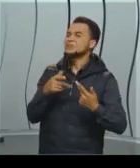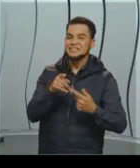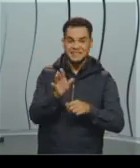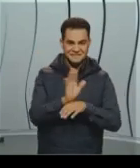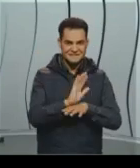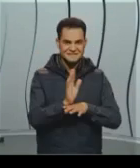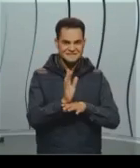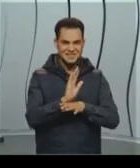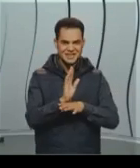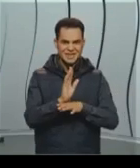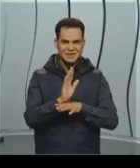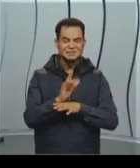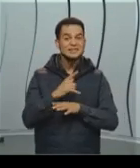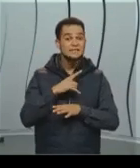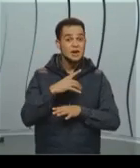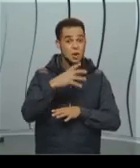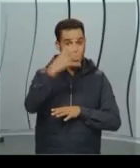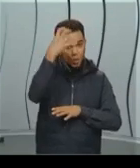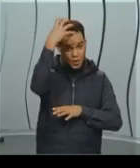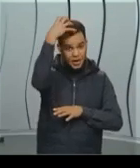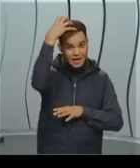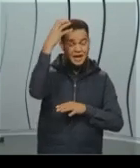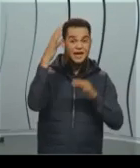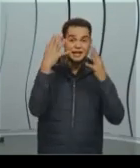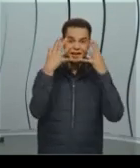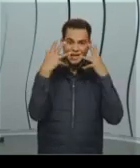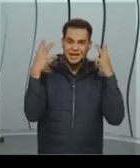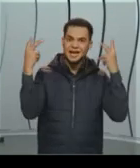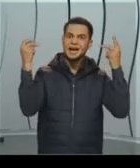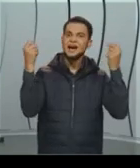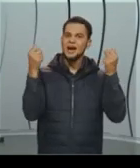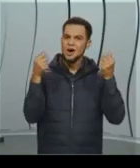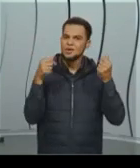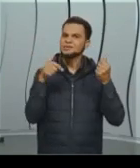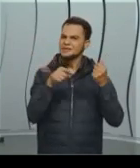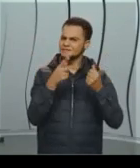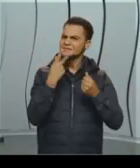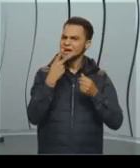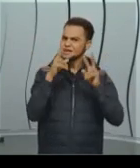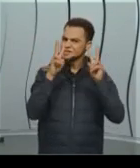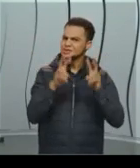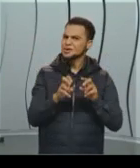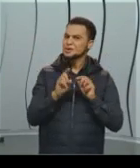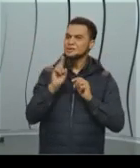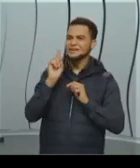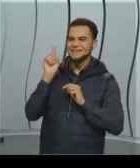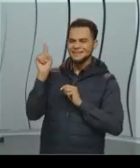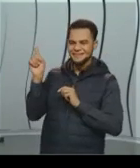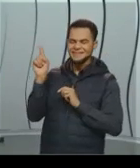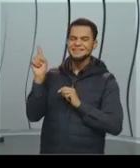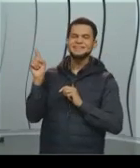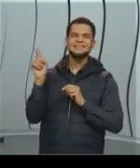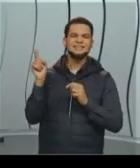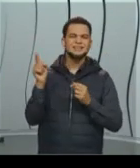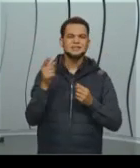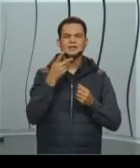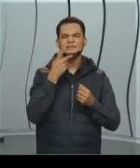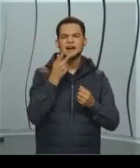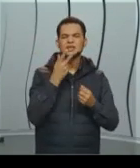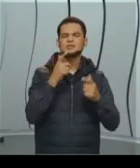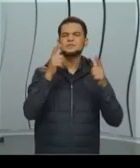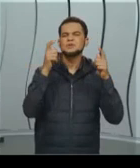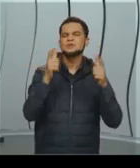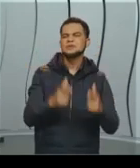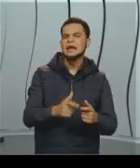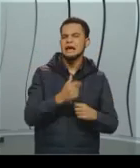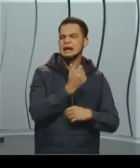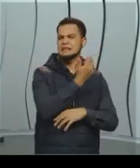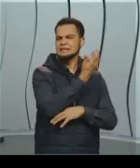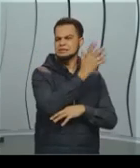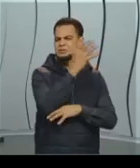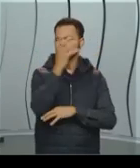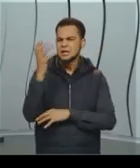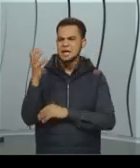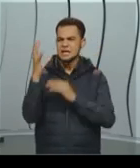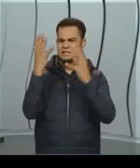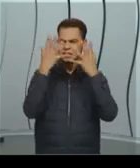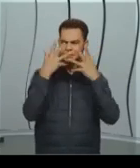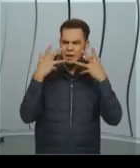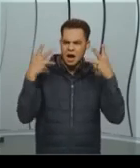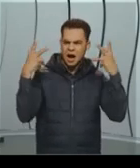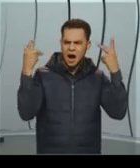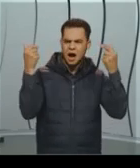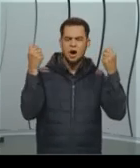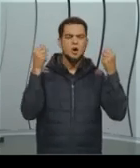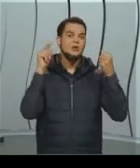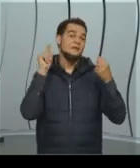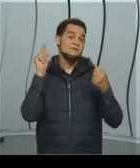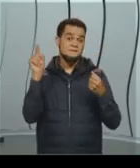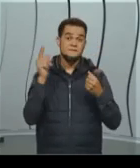Recentemente o filme do Rei Leão, ele é um que traz muito essas questões também, né? Falar das savanas, falar desses animais. Então é muito comum quando se